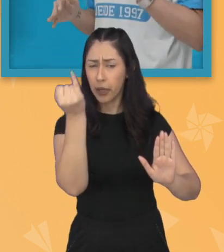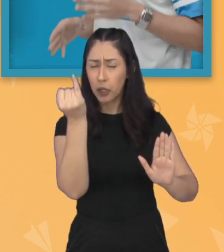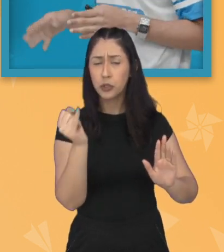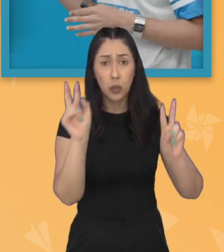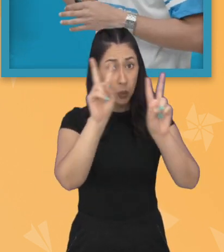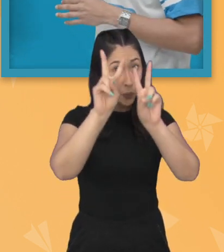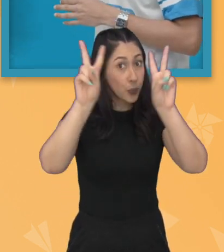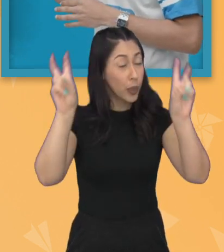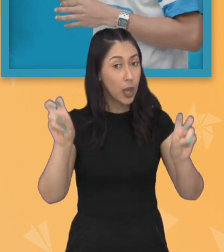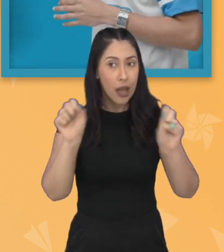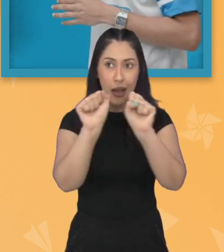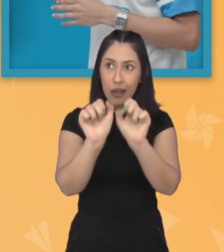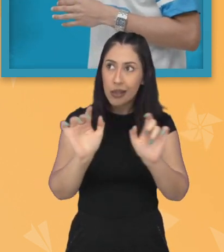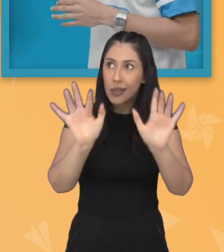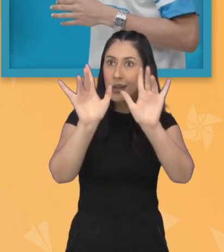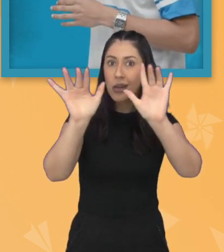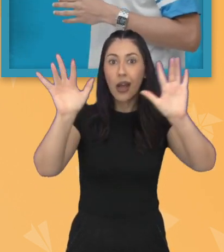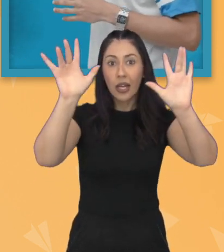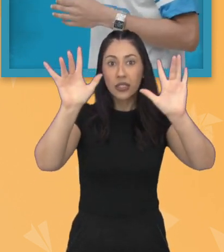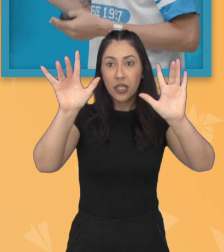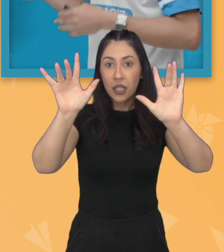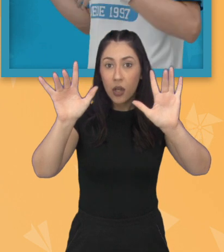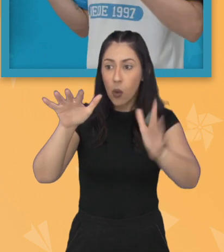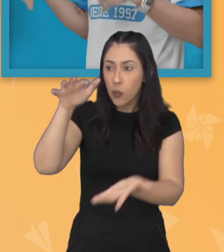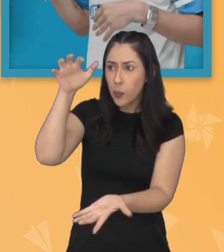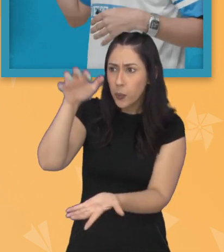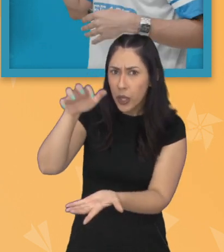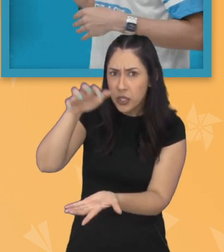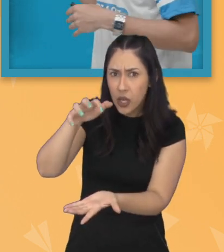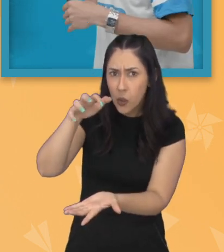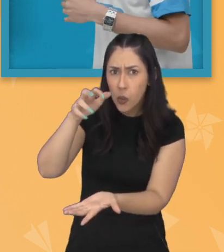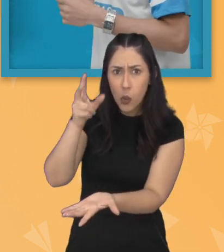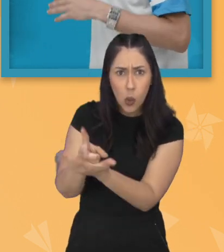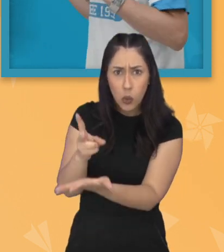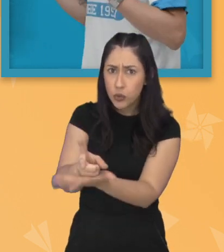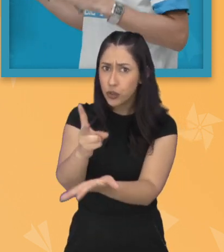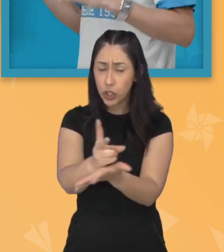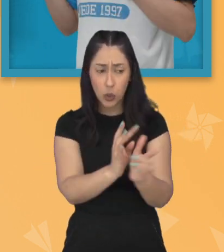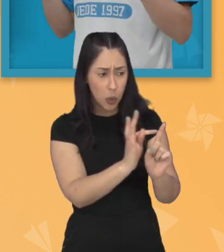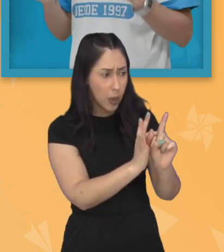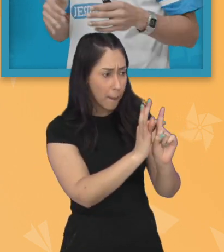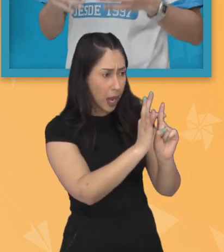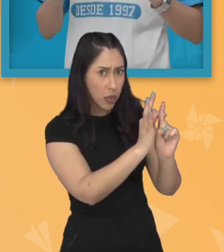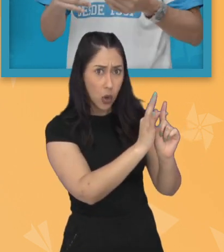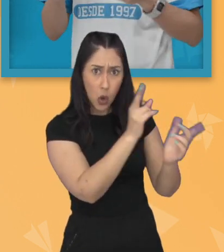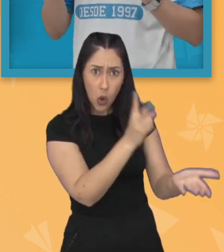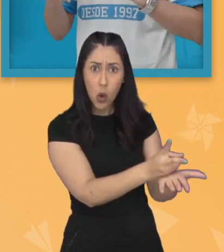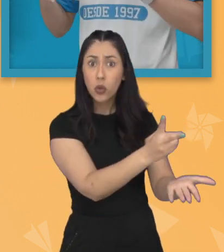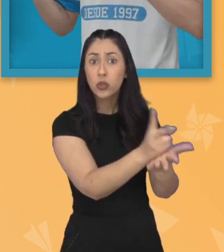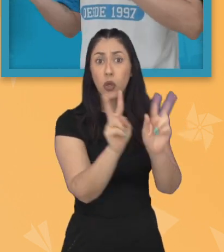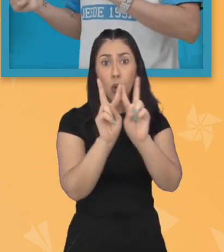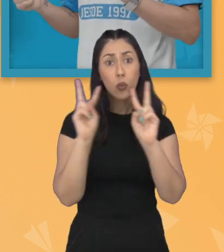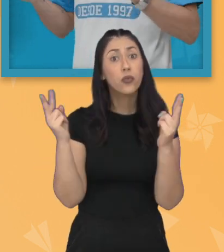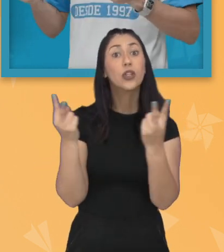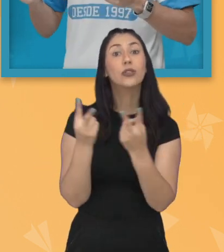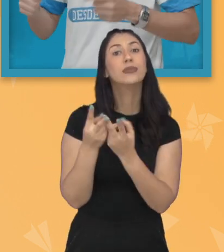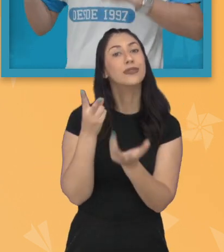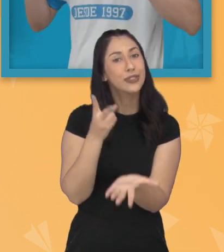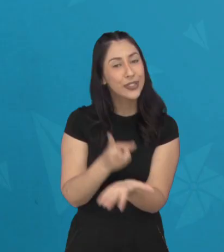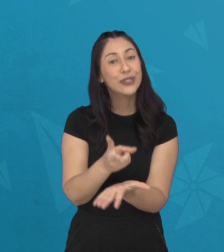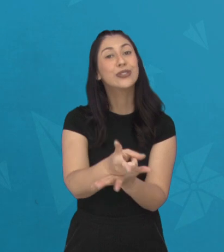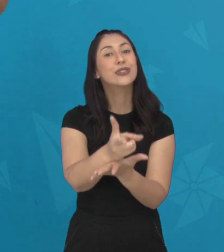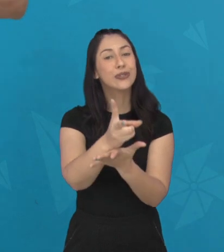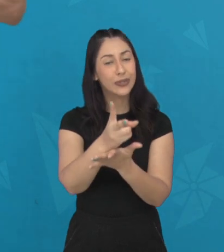aspas, gases nas mesmas condições de pressão e temperatura, vírgula, seus volumes mantêm-se em proporções fixas, ponto, fecha aspas,